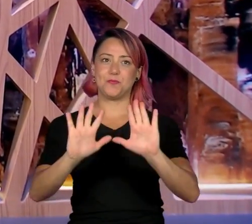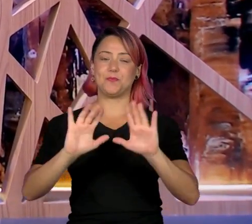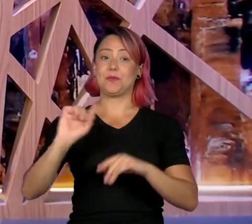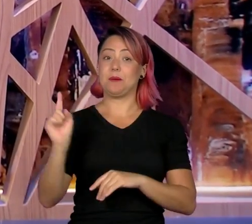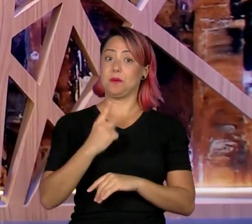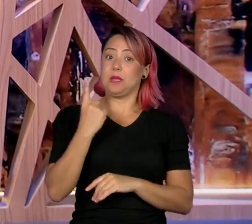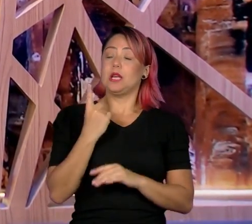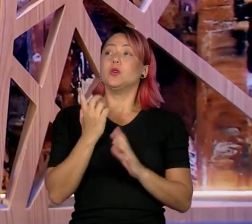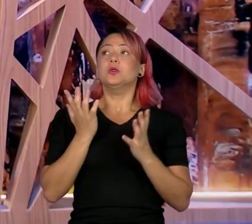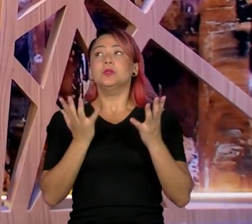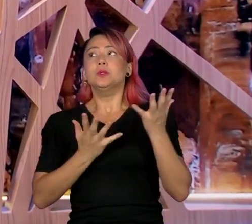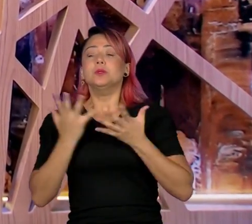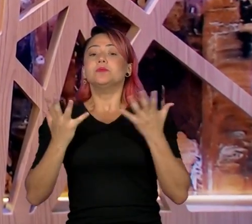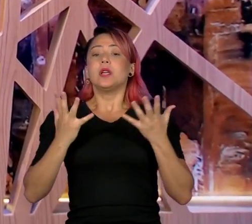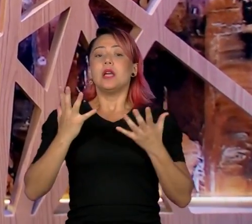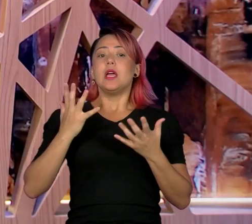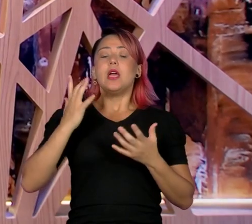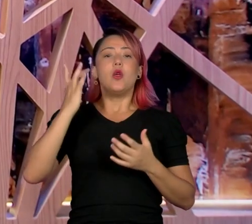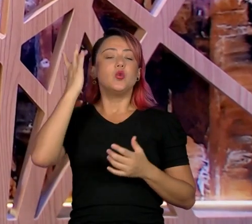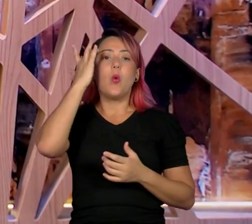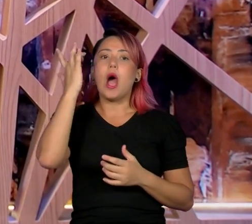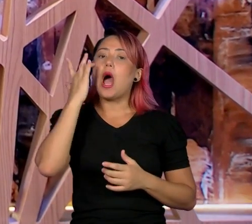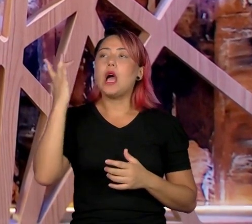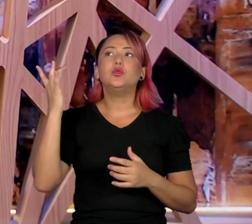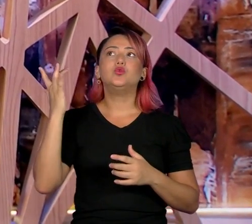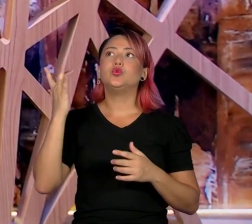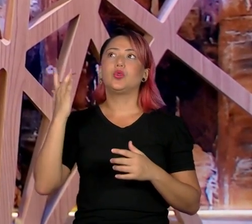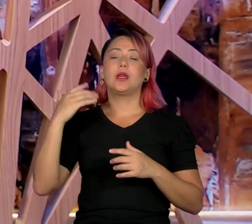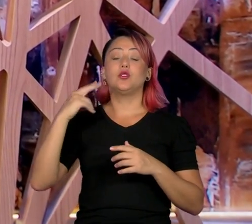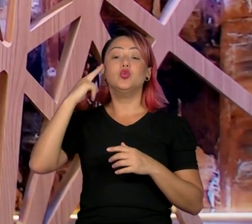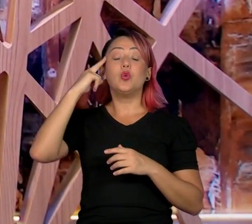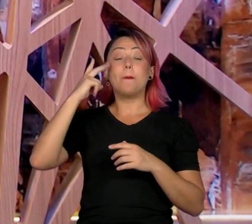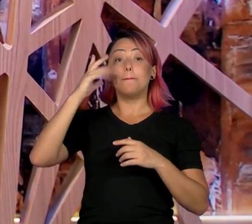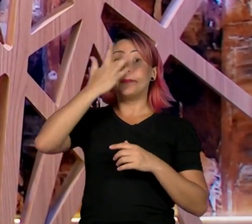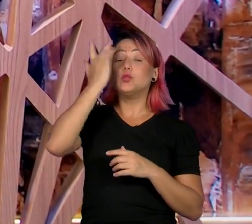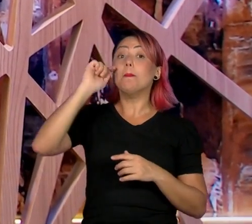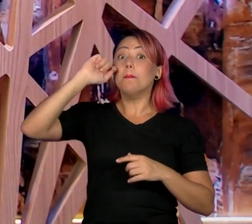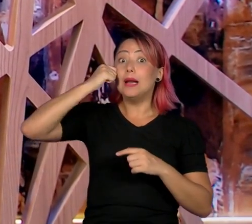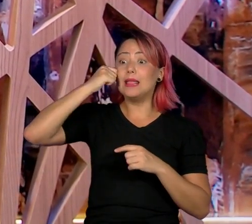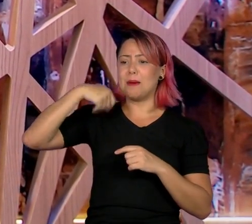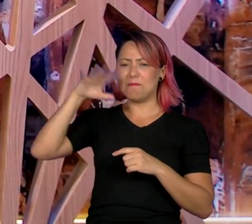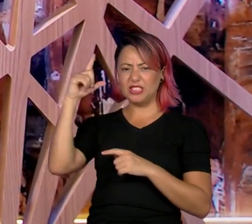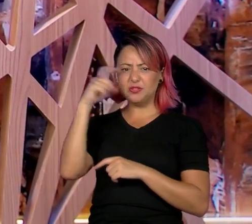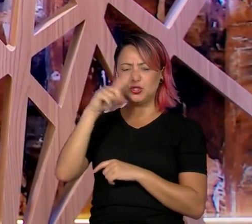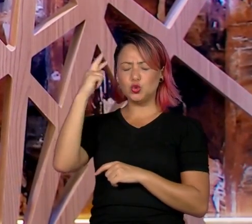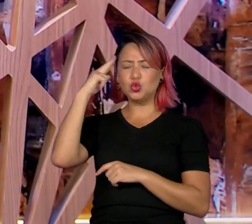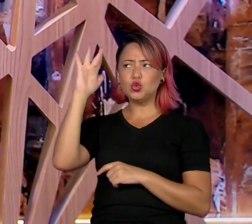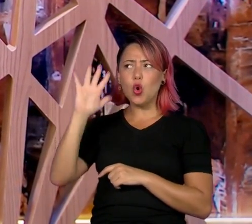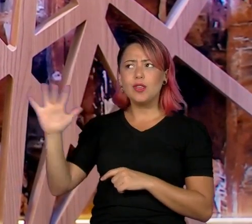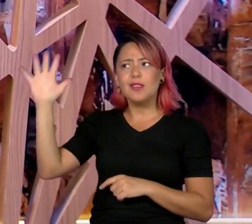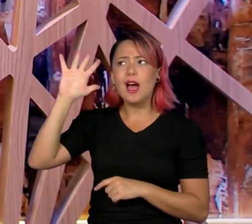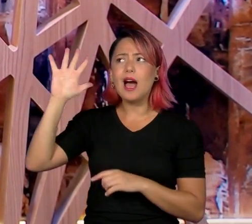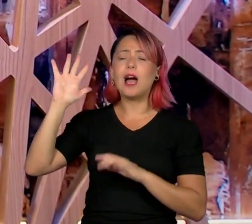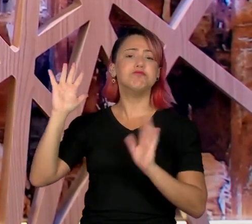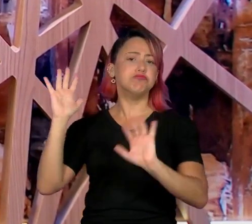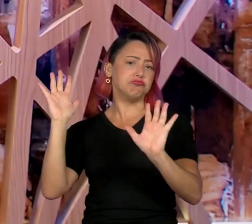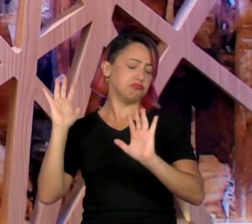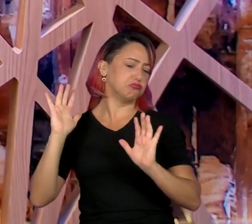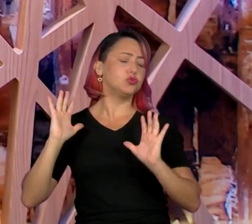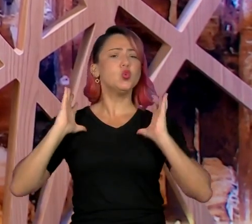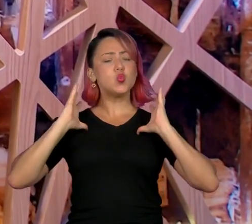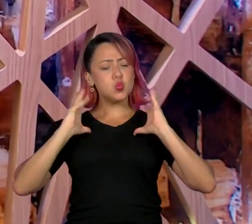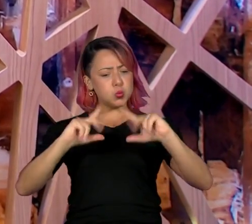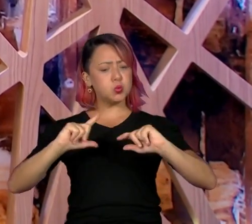diria que não é mais difícil para as pessoas negras sonharem no sentido de que nós temos condições, assim como a Xênia